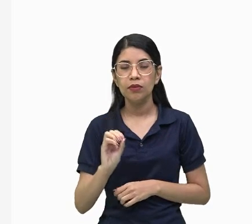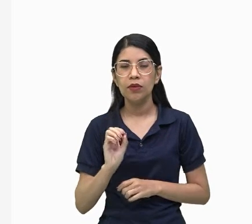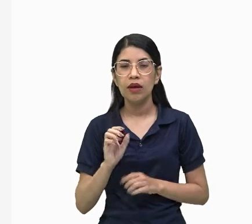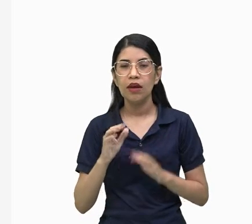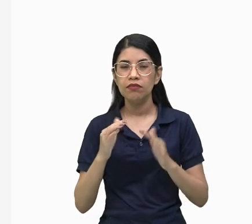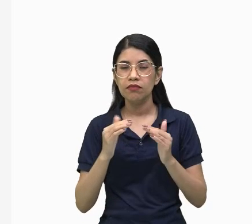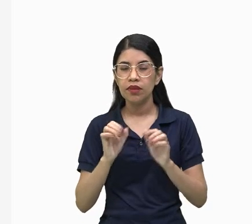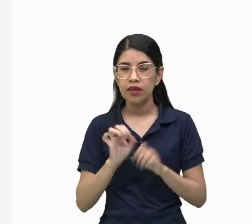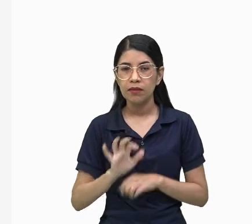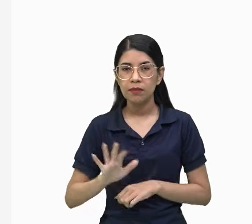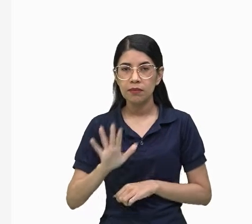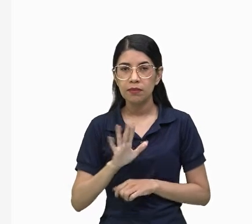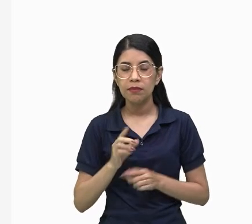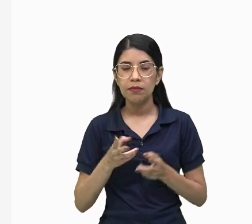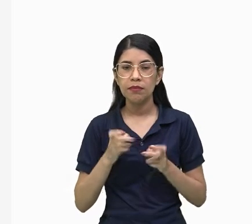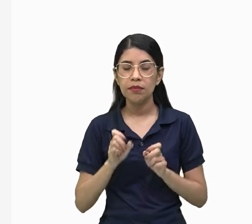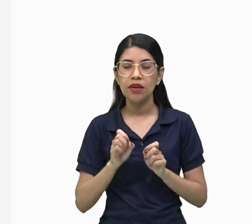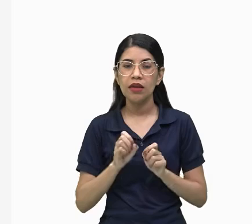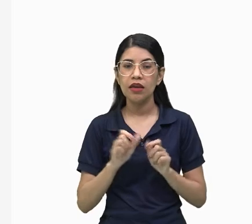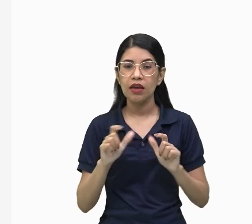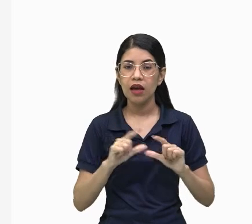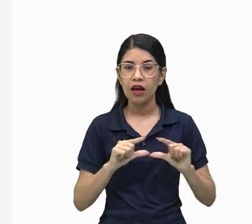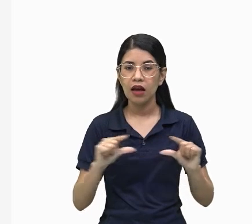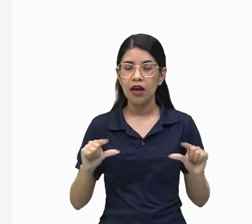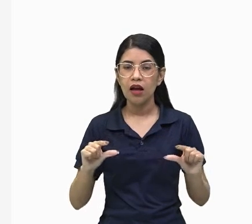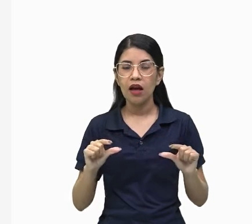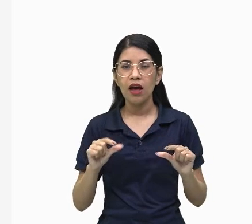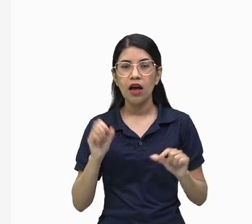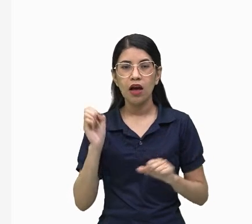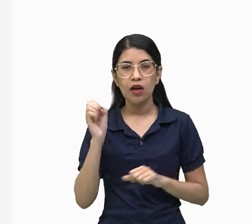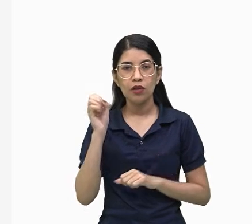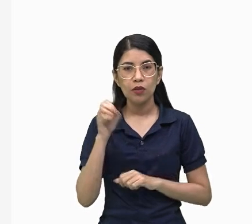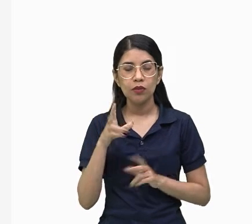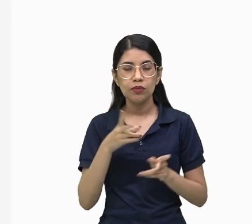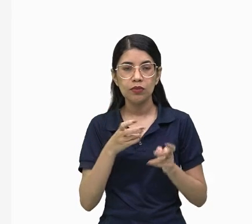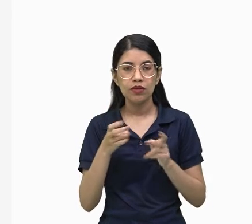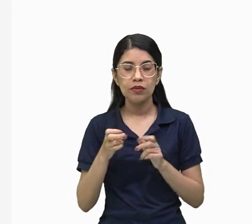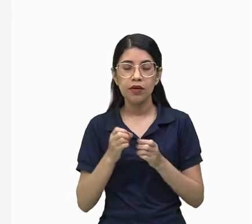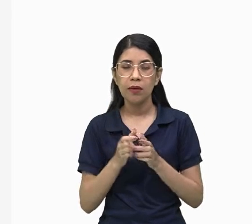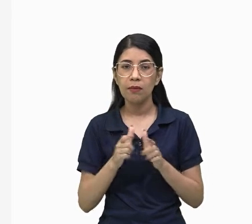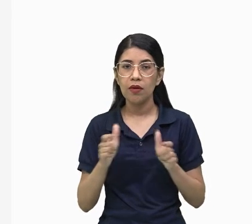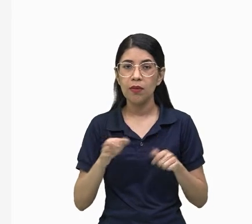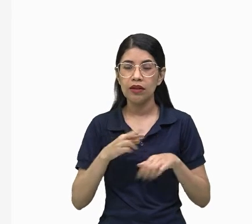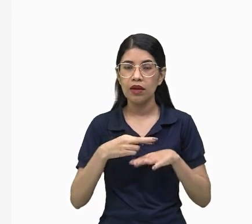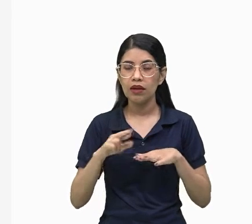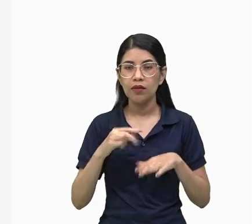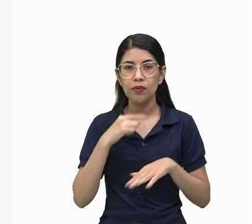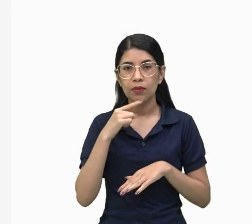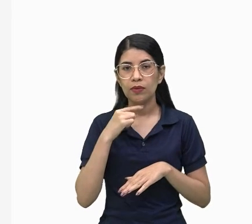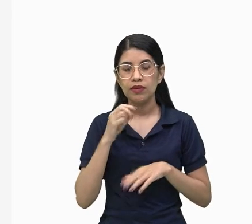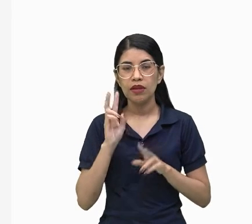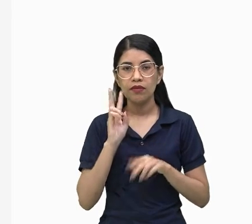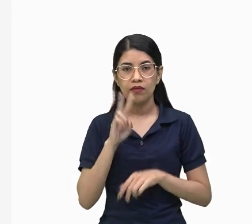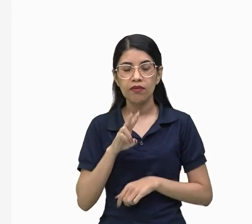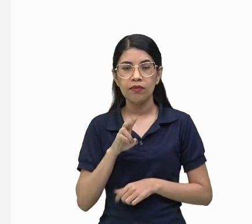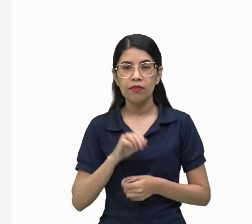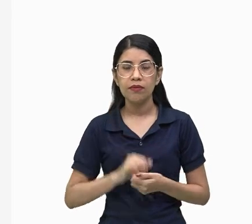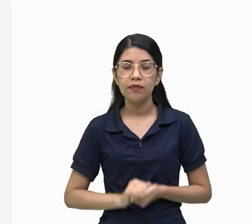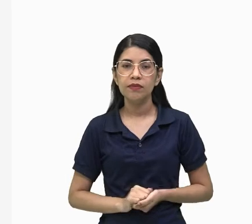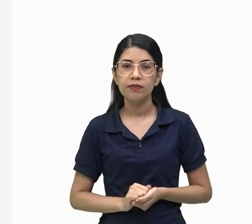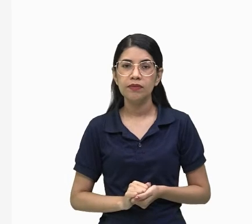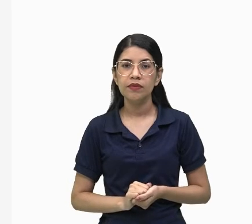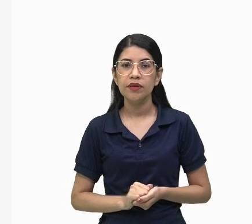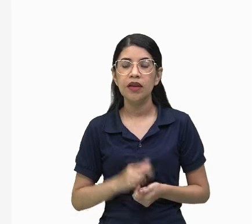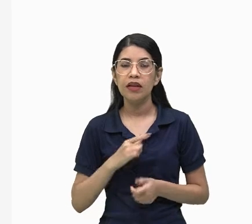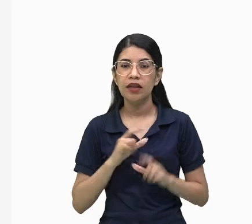abaixo, note que a faixa de luz visível é bem pequena. Portanto, a maior parte das radiações não são visíveis ao olho humano. Aí você